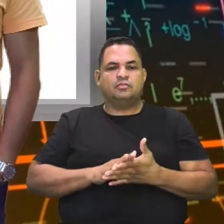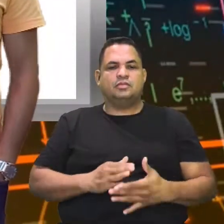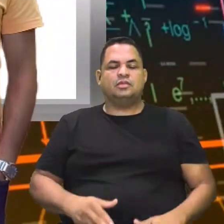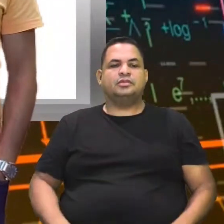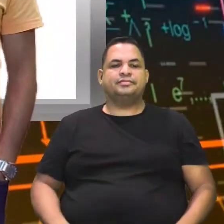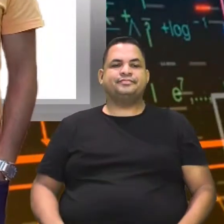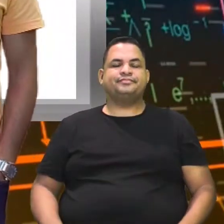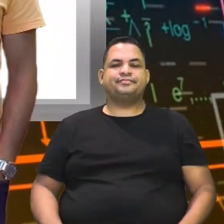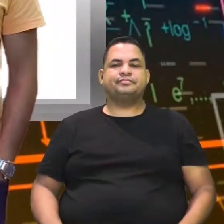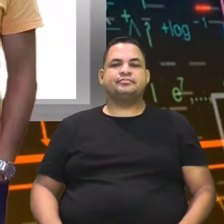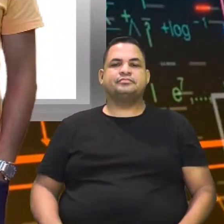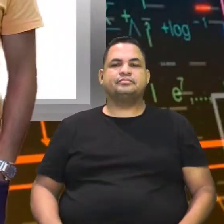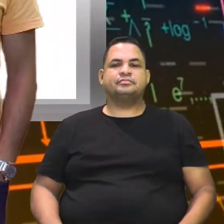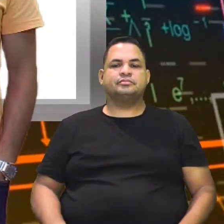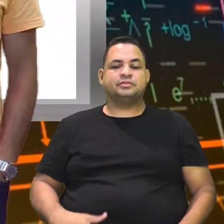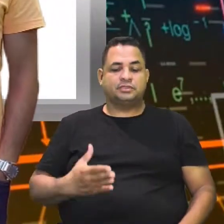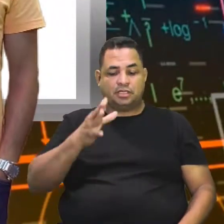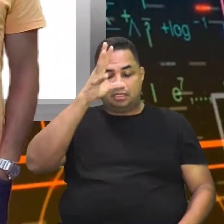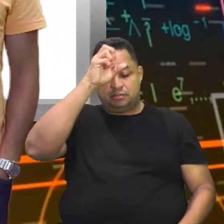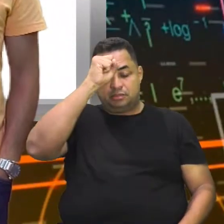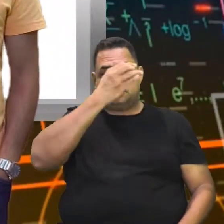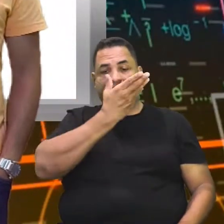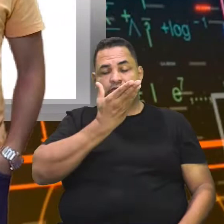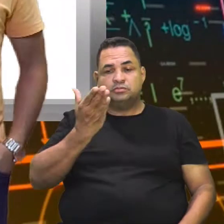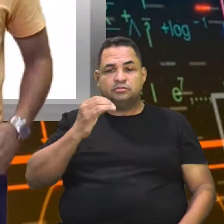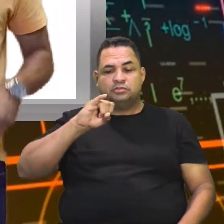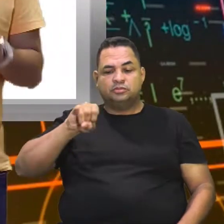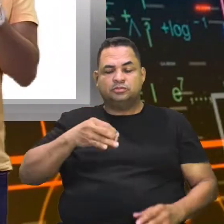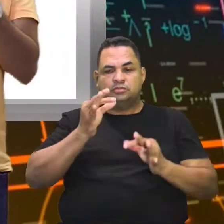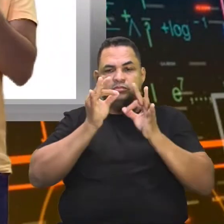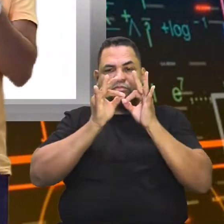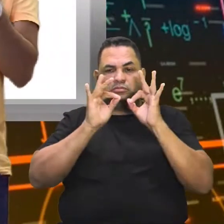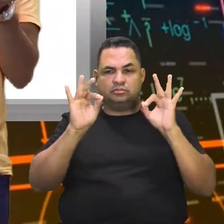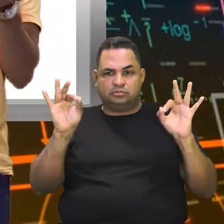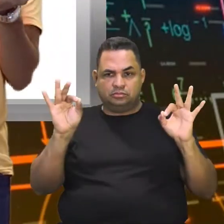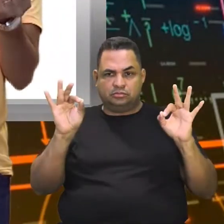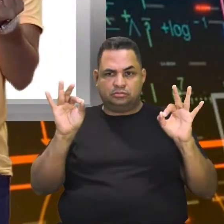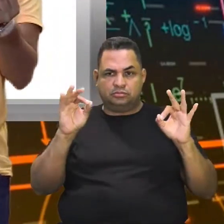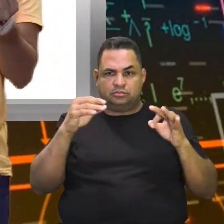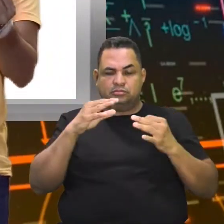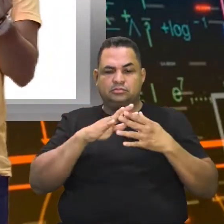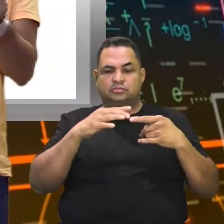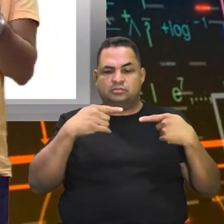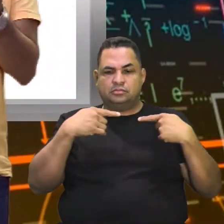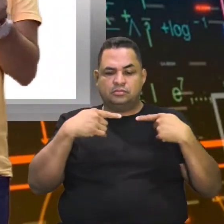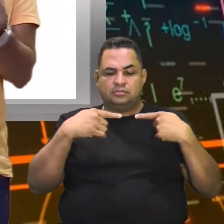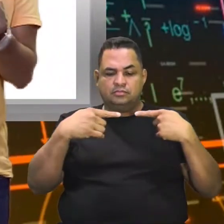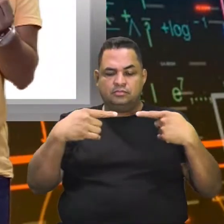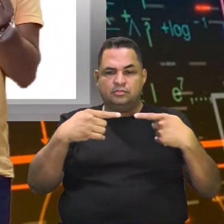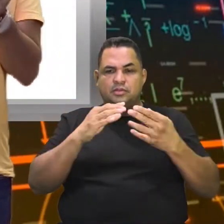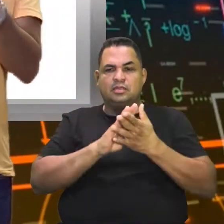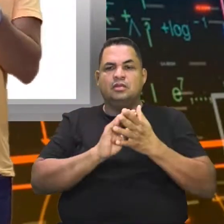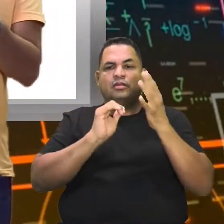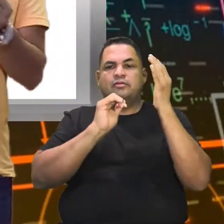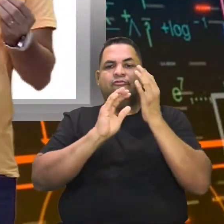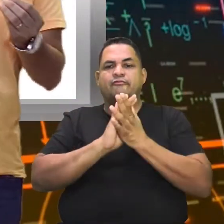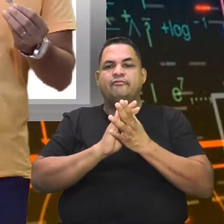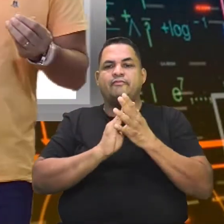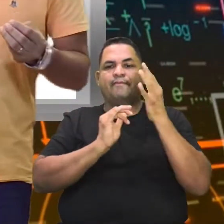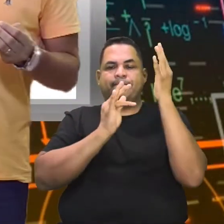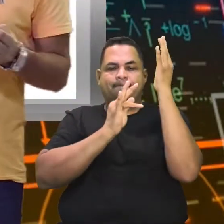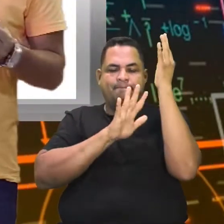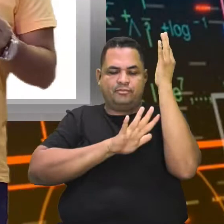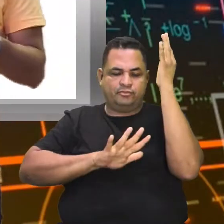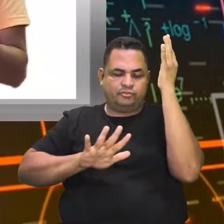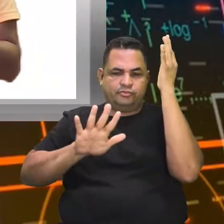reta, retilínea. Já fica guardado. Juros simples é paralelo com função afim. É o quê?